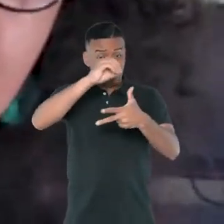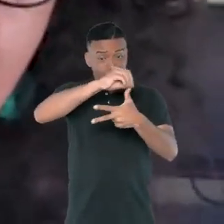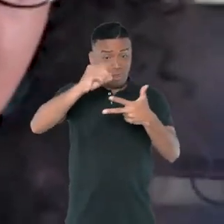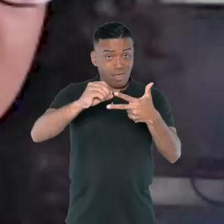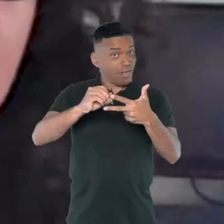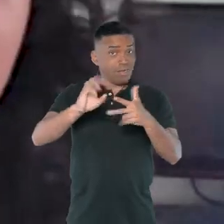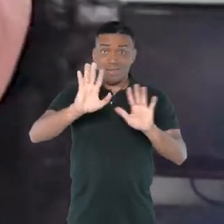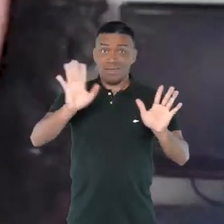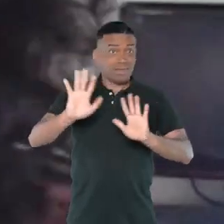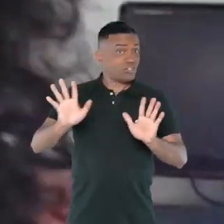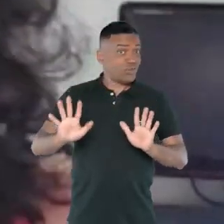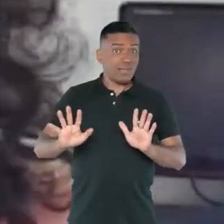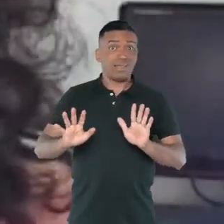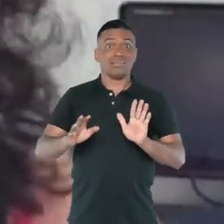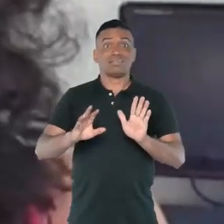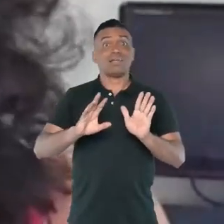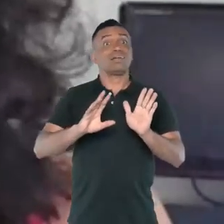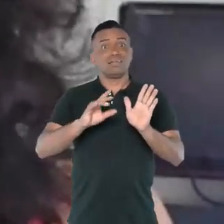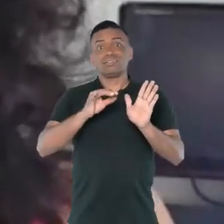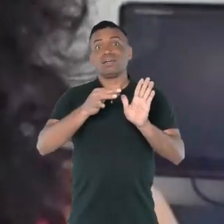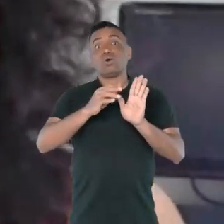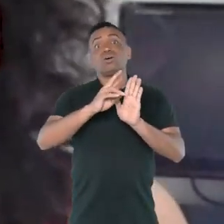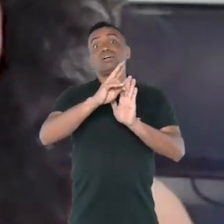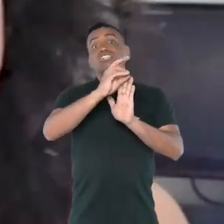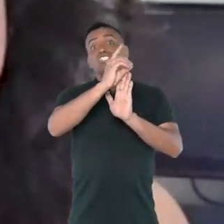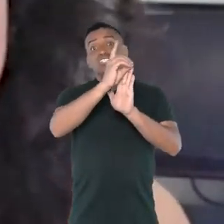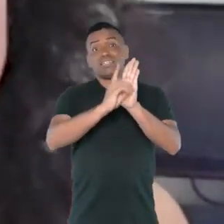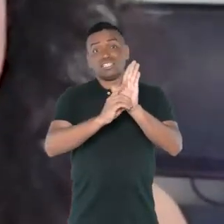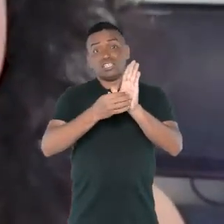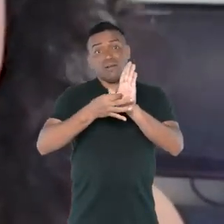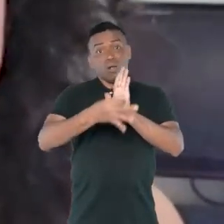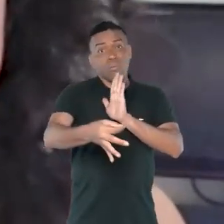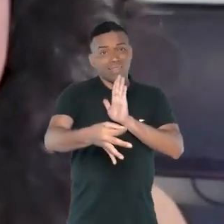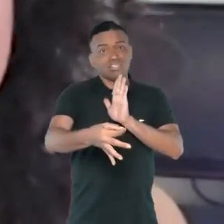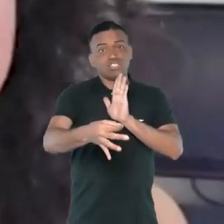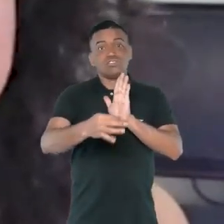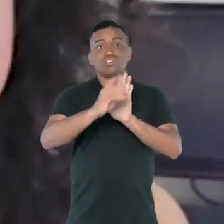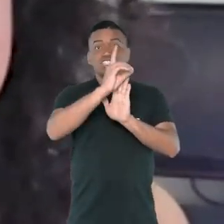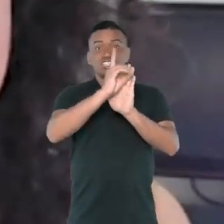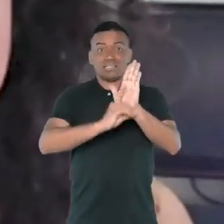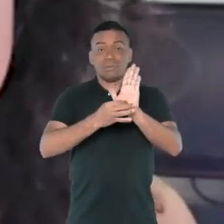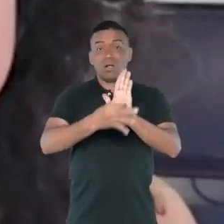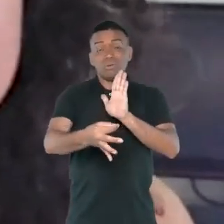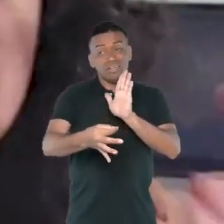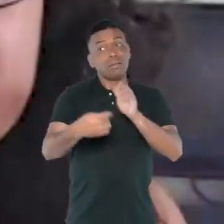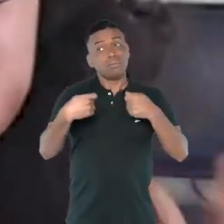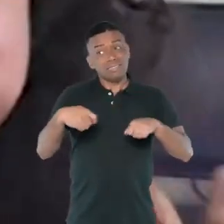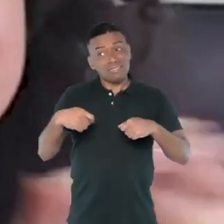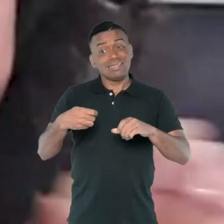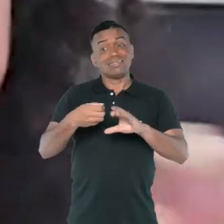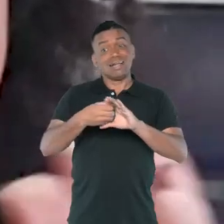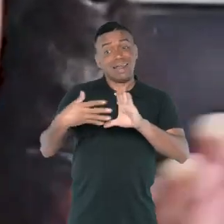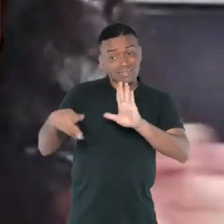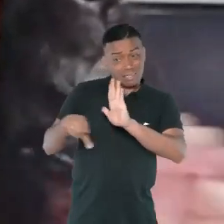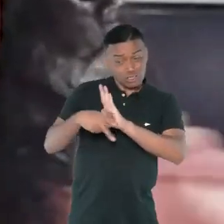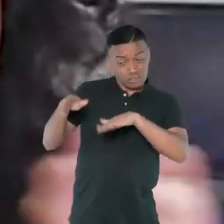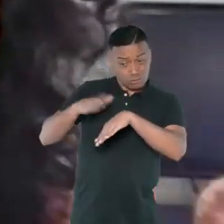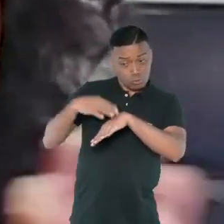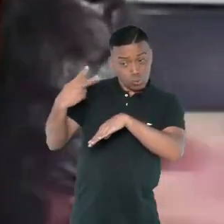literário, e a redação do Enem, ela não pede isso, ela pede esse estilo dissertativo argumentativo. Então, a gente precisa dar